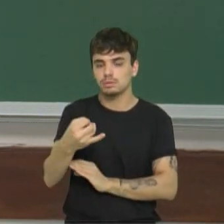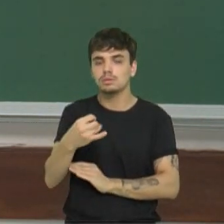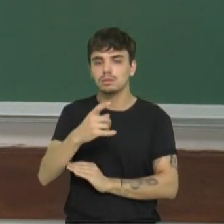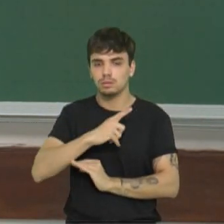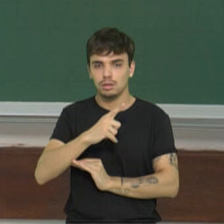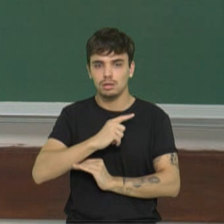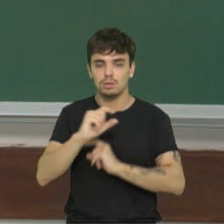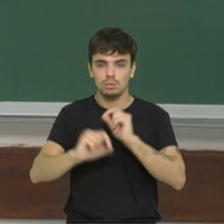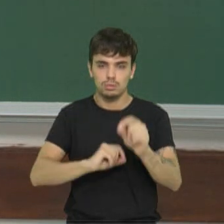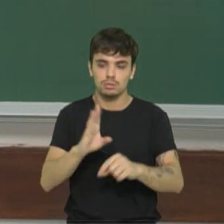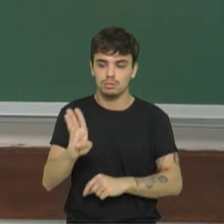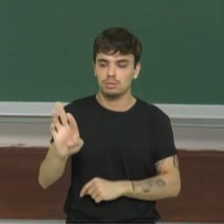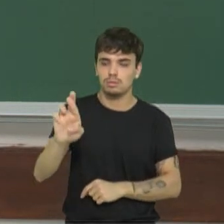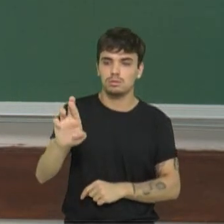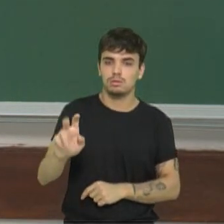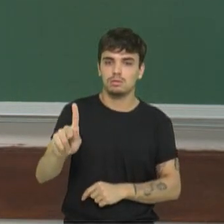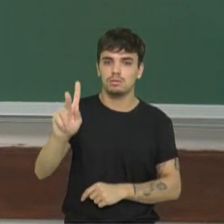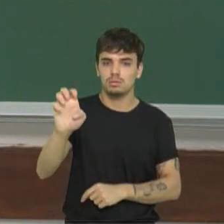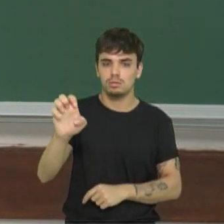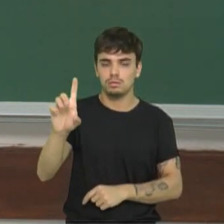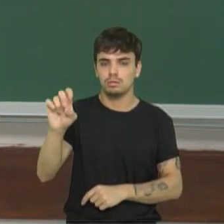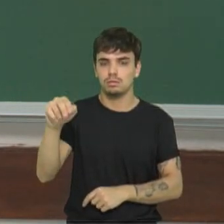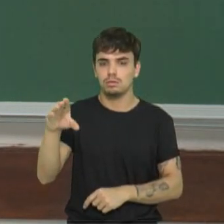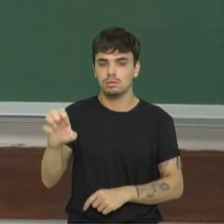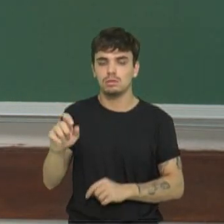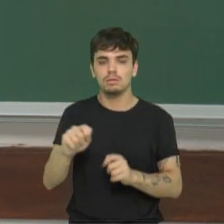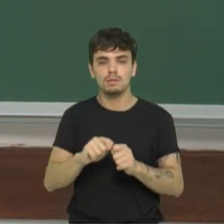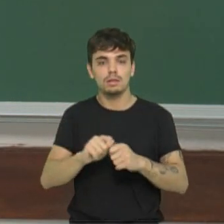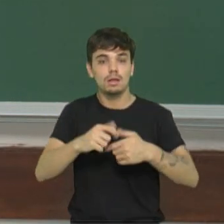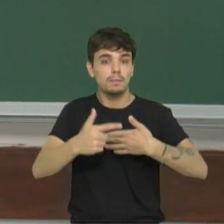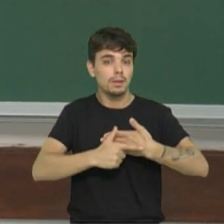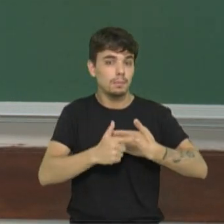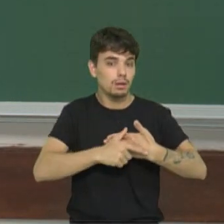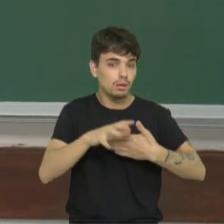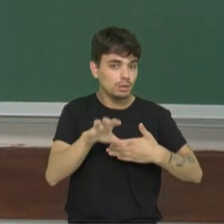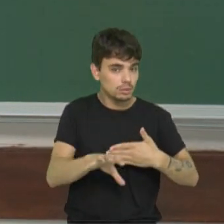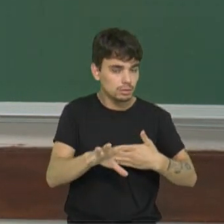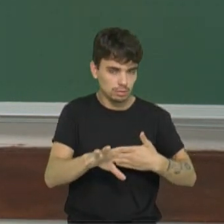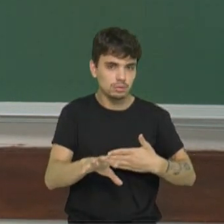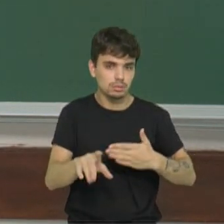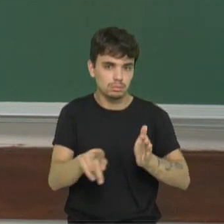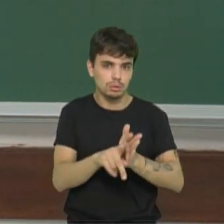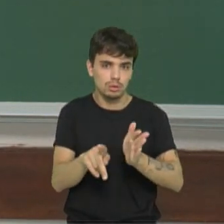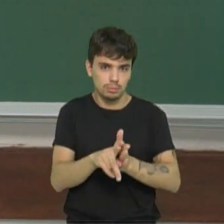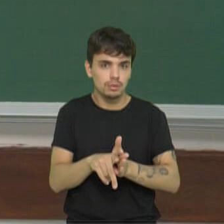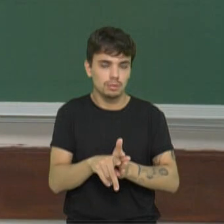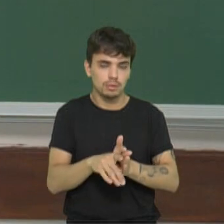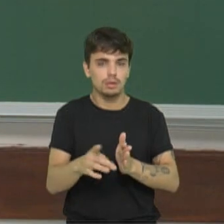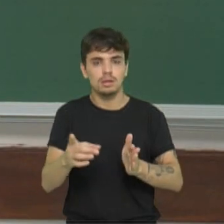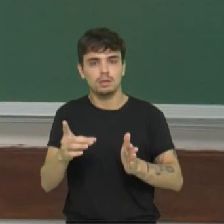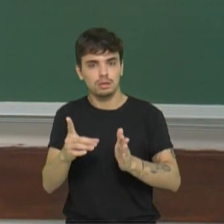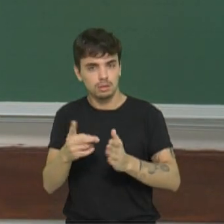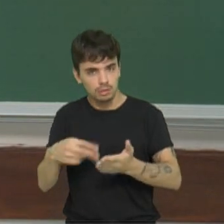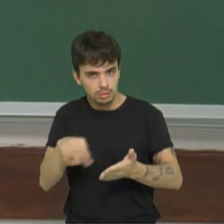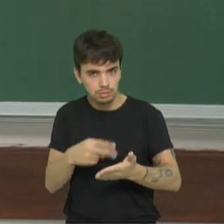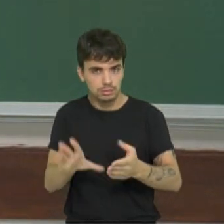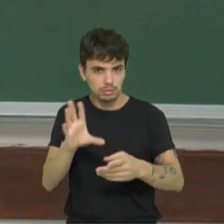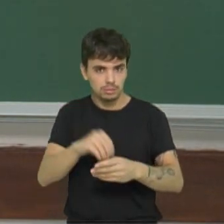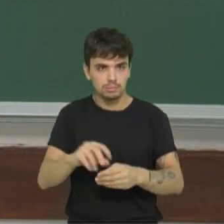gente tem o breakdance fazendo esse papel, né, cumprindo esse papel de dança dentro do hip hop,